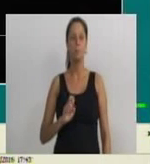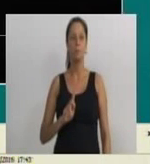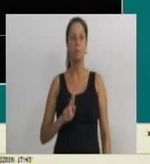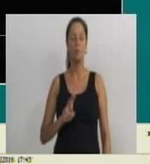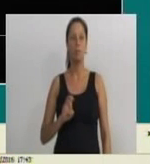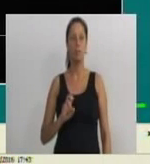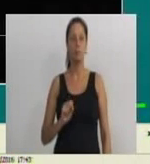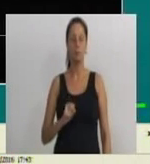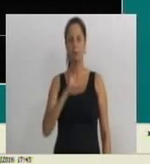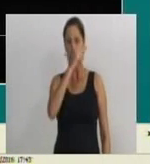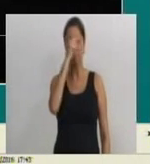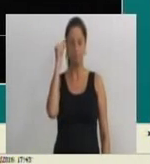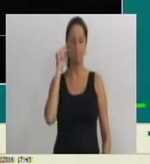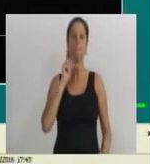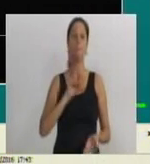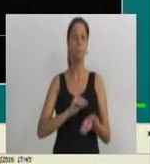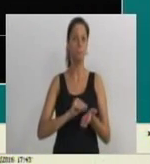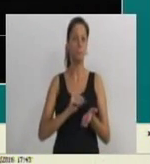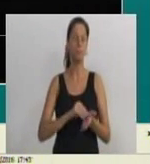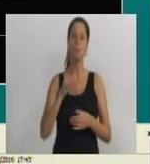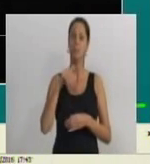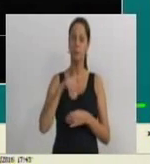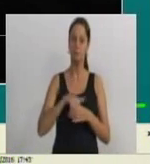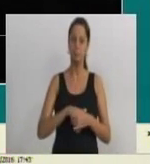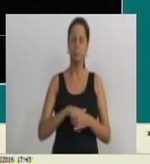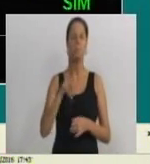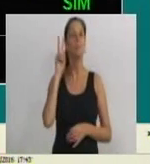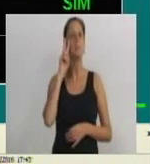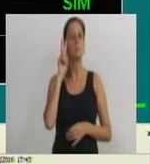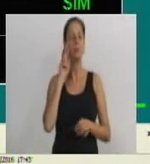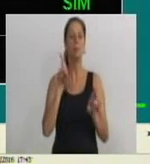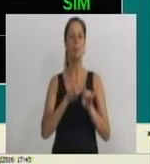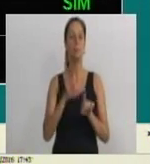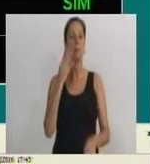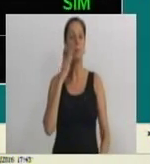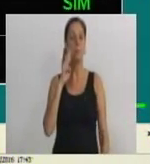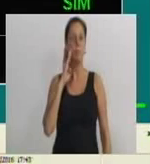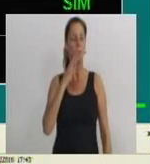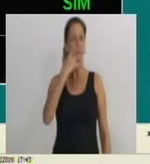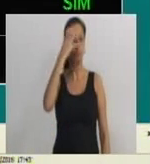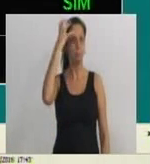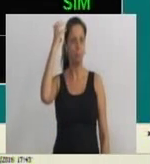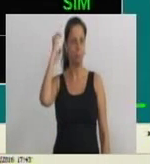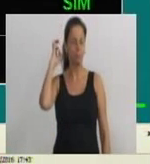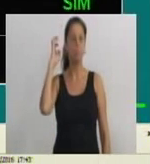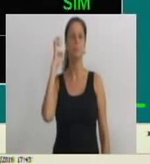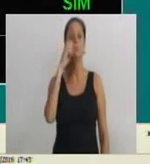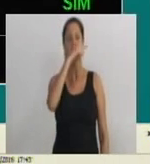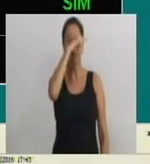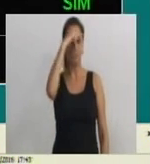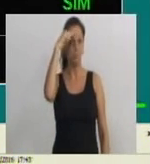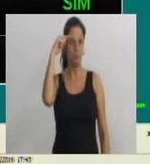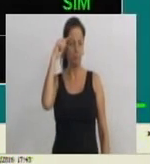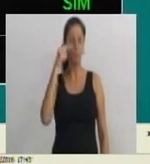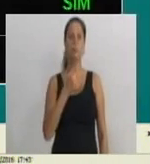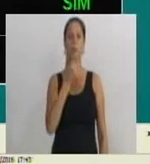Vereador Marco Antônio, seu voto. Lembramos que o vereador Beto, vereador Ivan, vereador Marcos da Rosa e vereador Becker